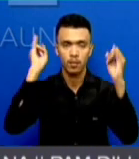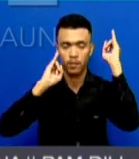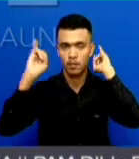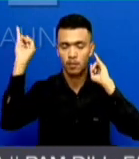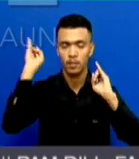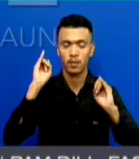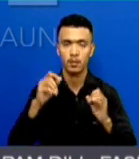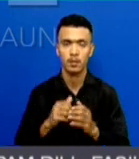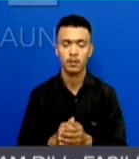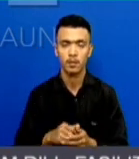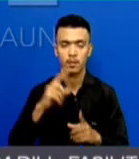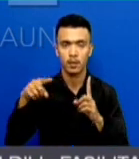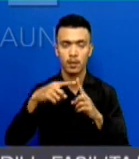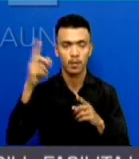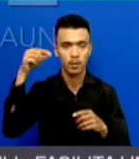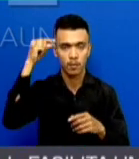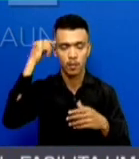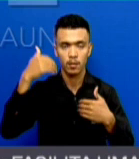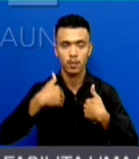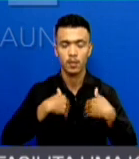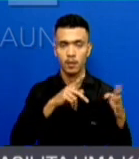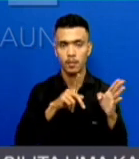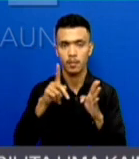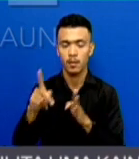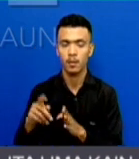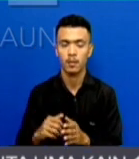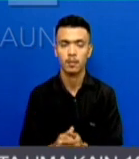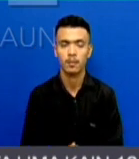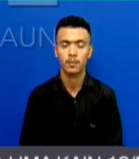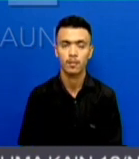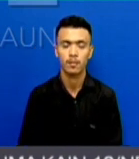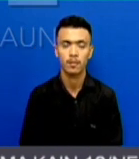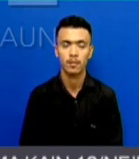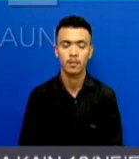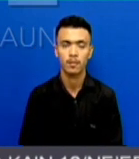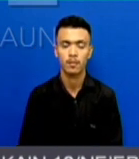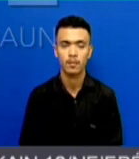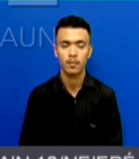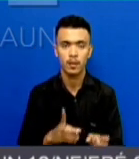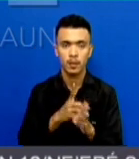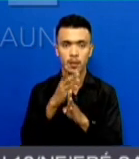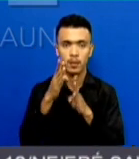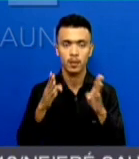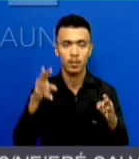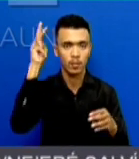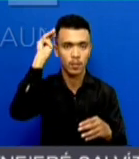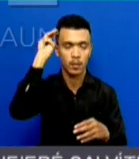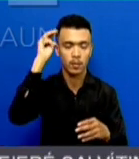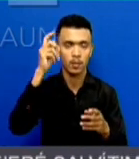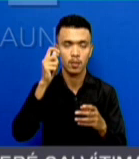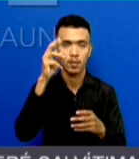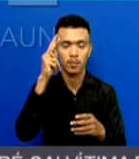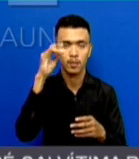a Emacel, você quer que o governo já plano do Bele a sair preço tarifário, né? Diretor-Geral Ministério Transporte